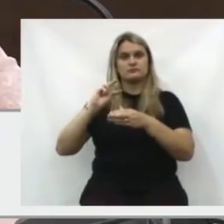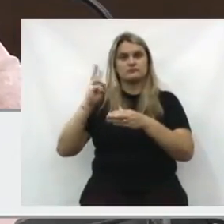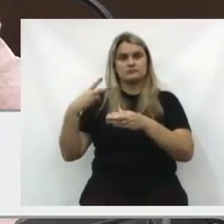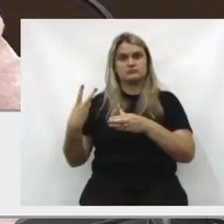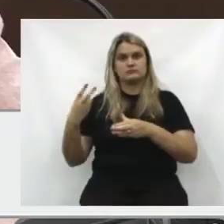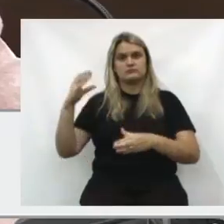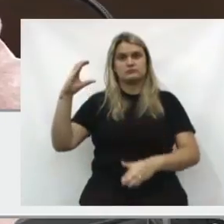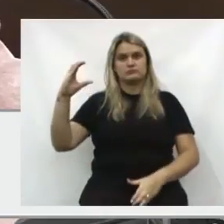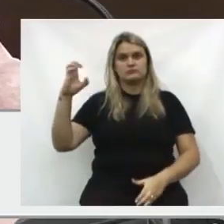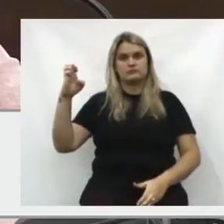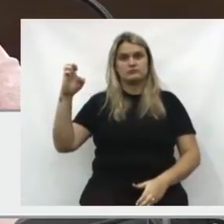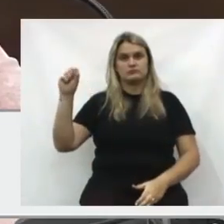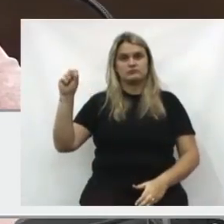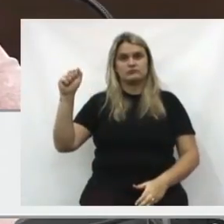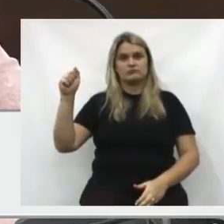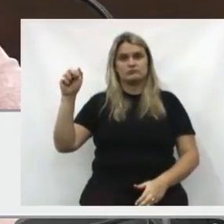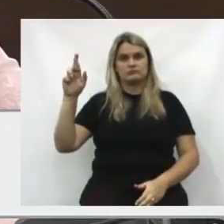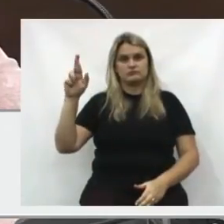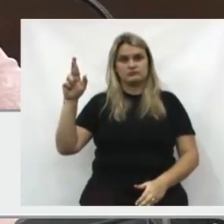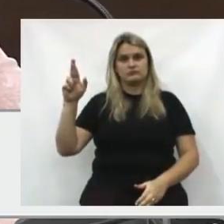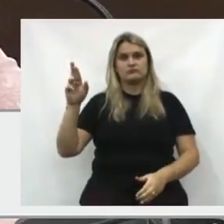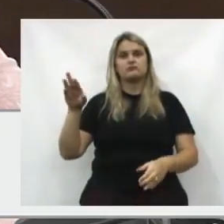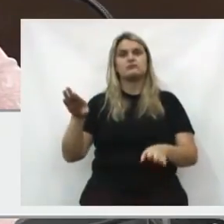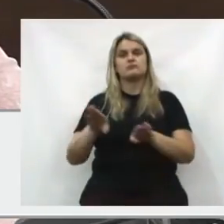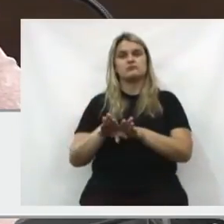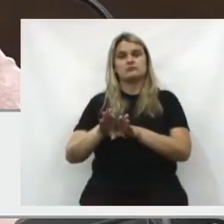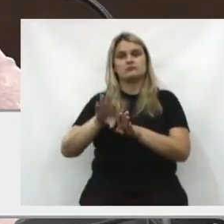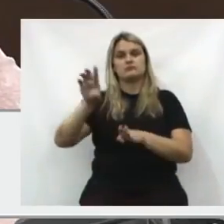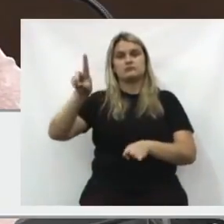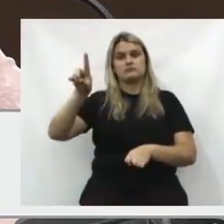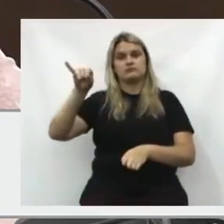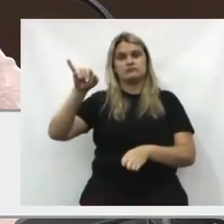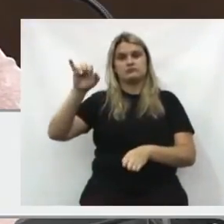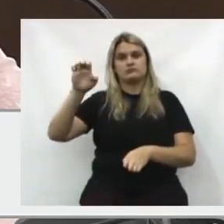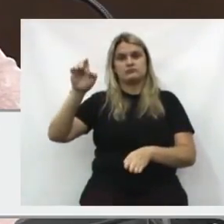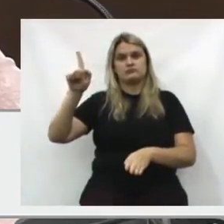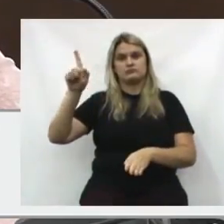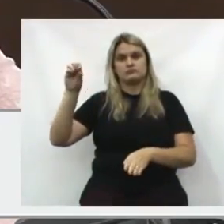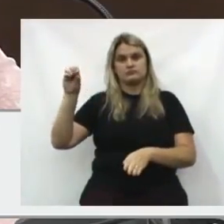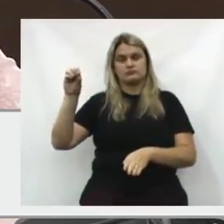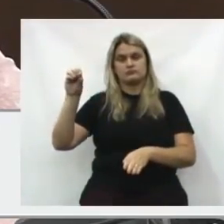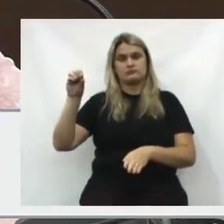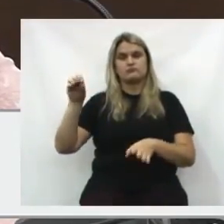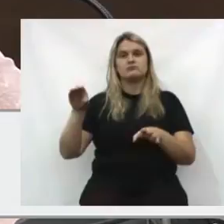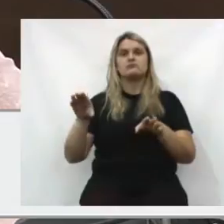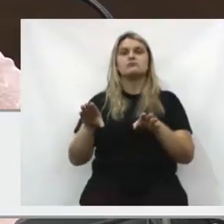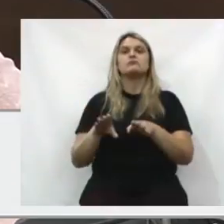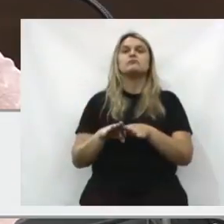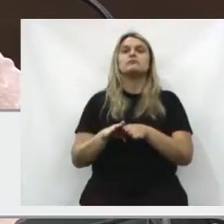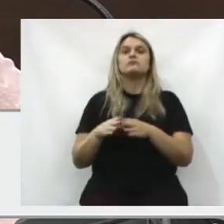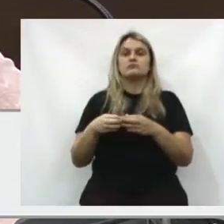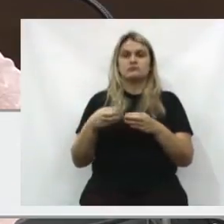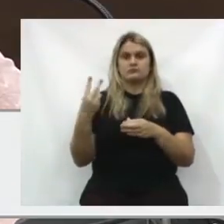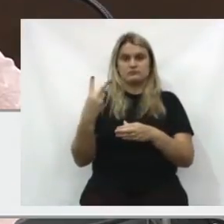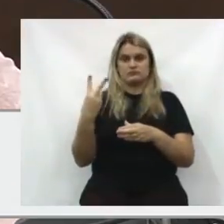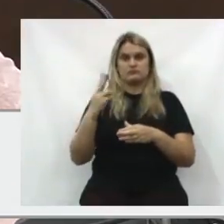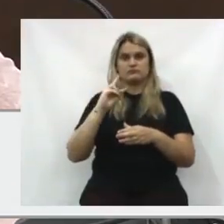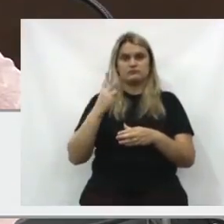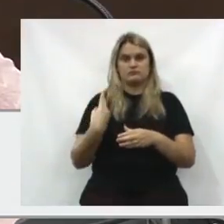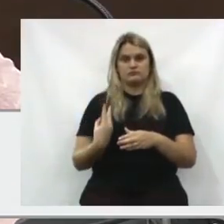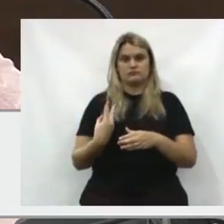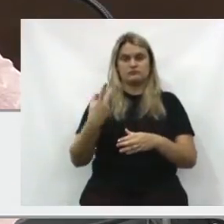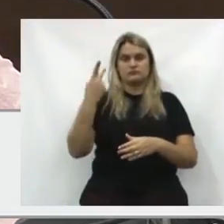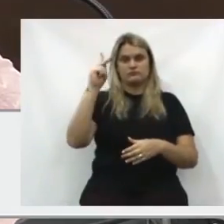36/2017, dos vereadores César Empinotti, Diego dos Santos e Diego